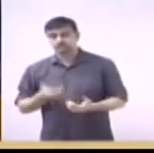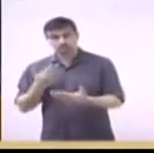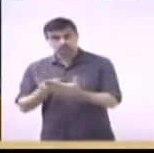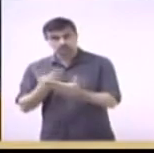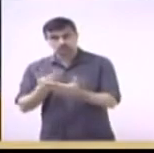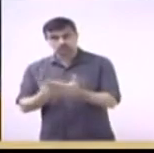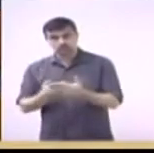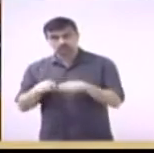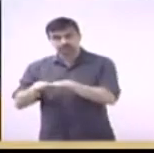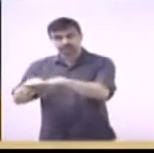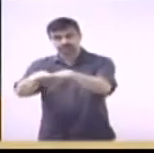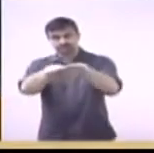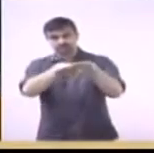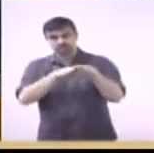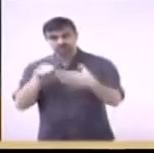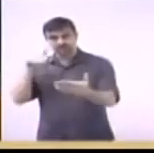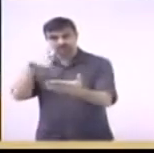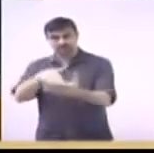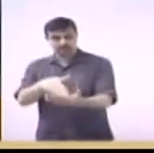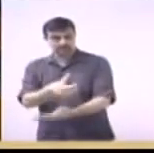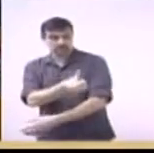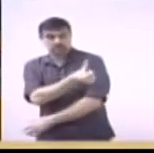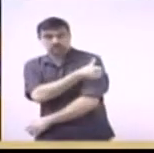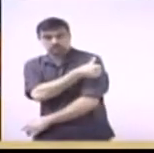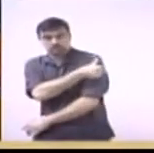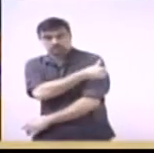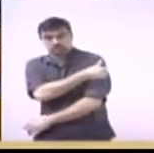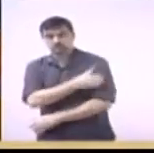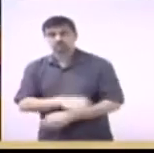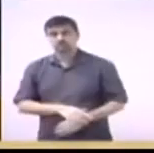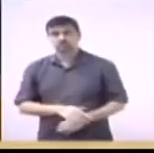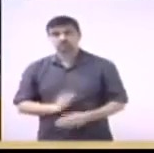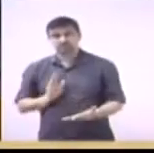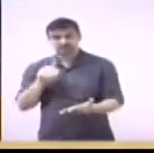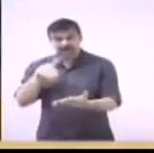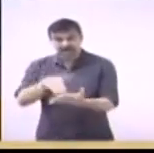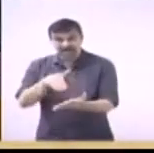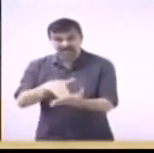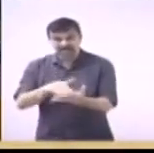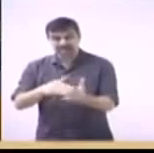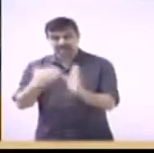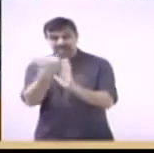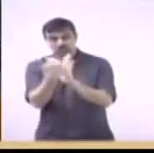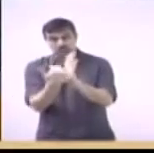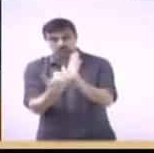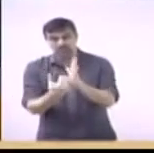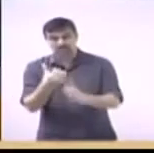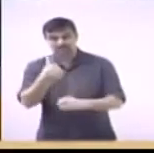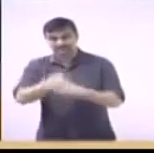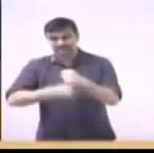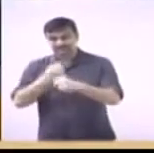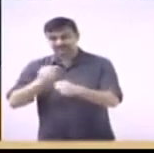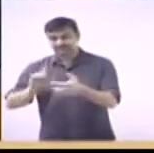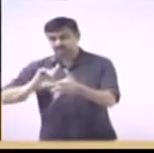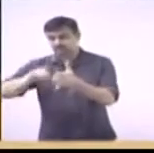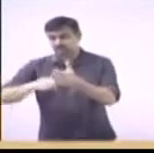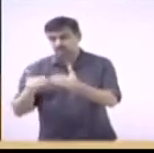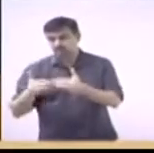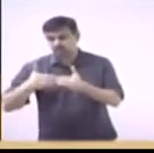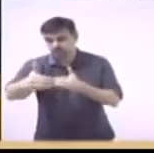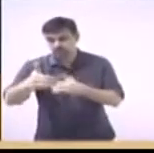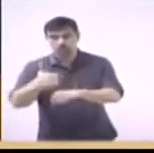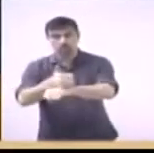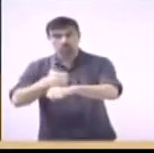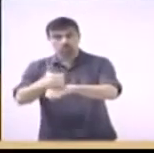equivalente até o final do 6º ano. Então, até o final do 6º ano do plano, aqueles